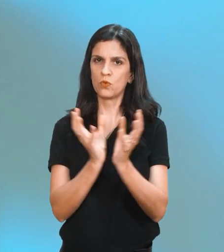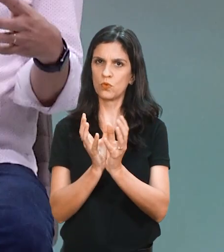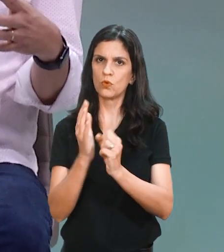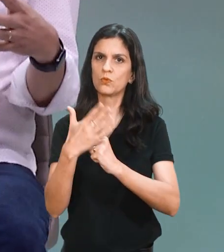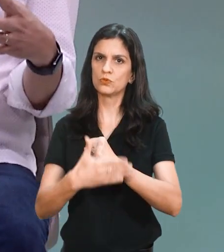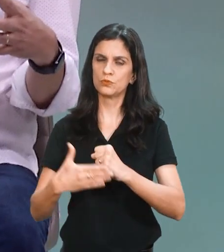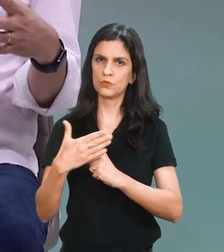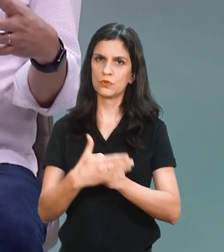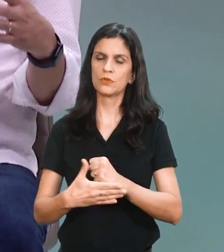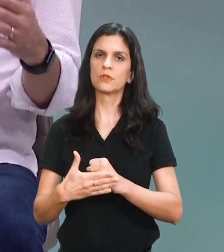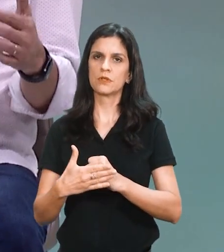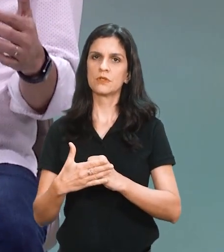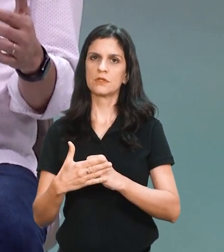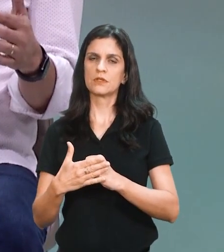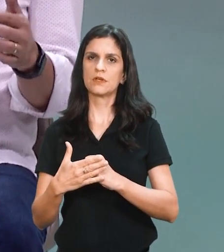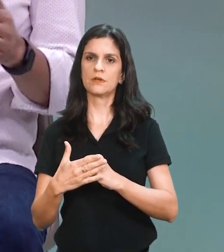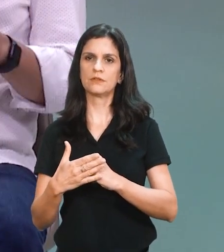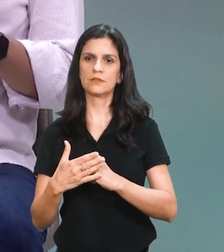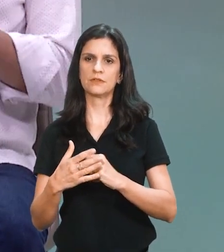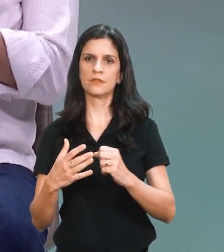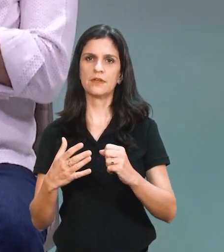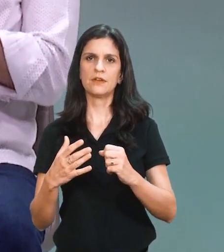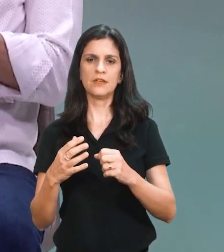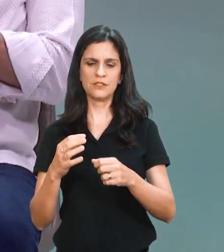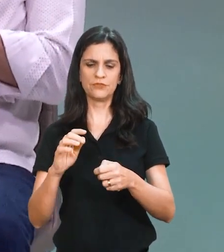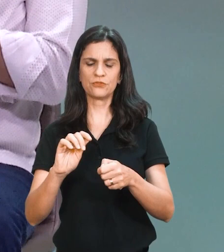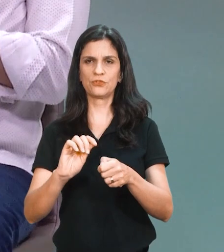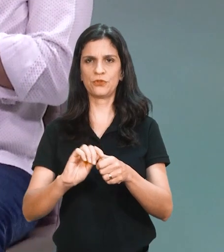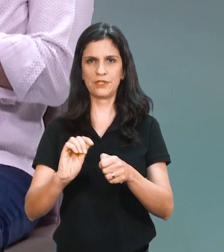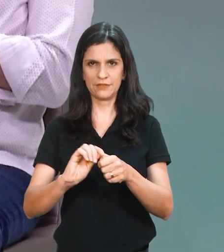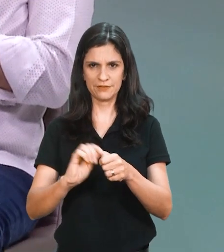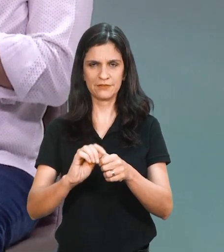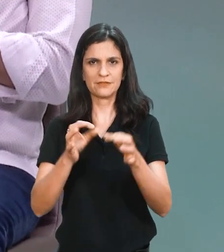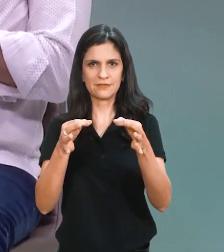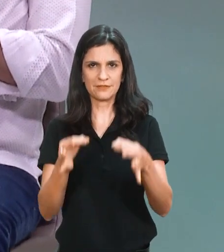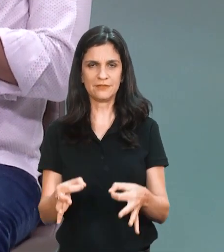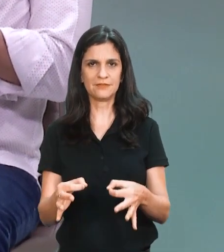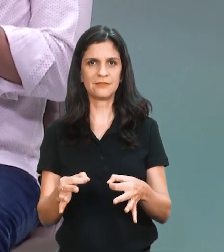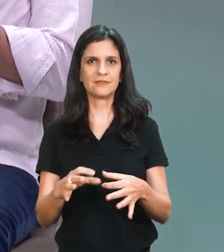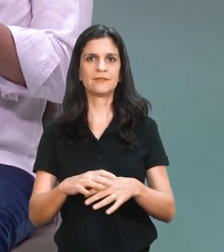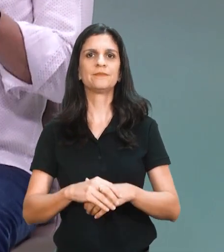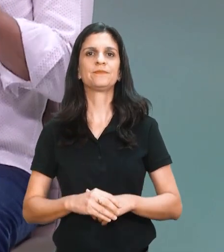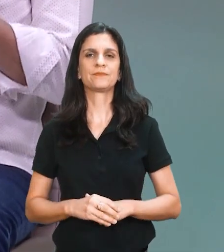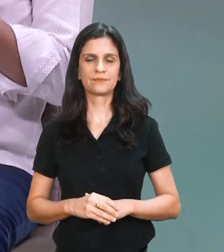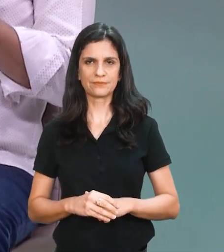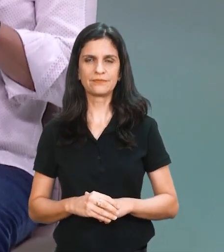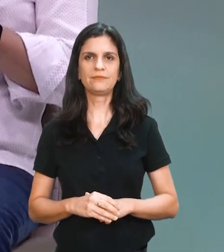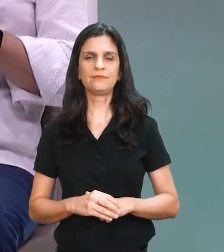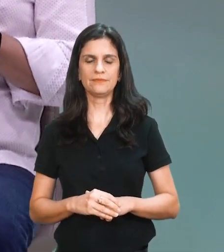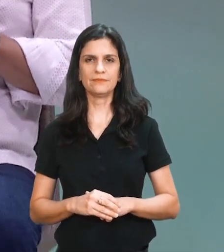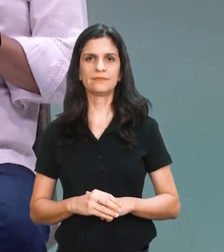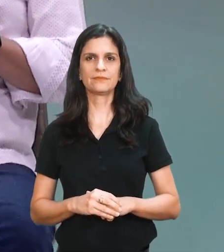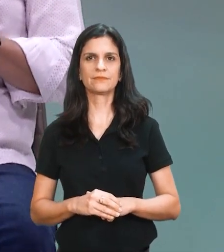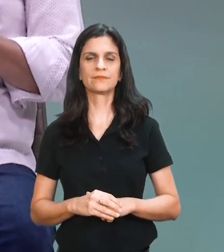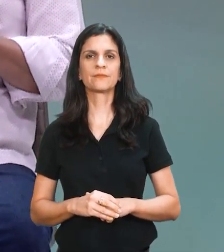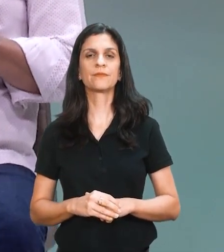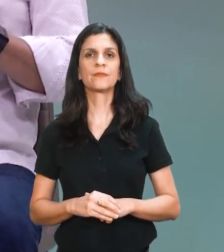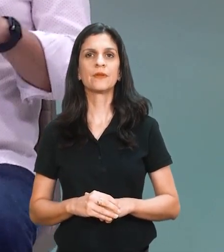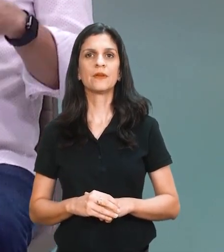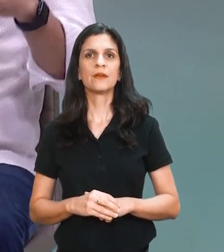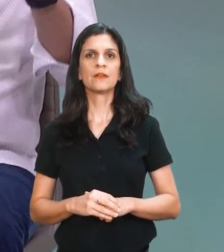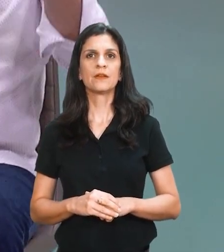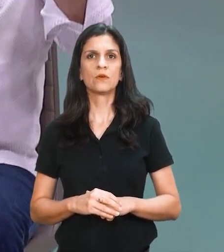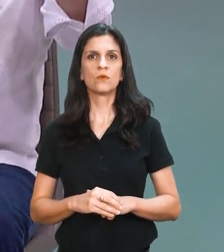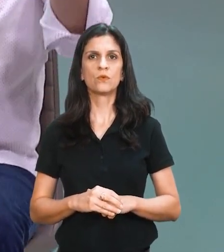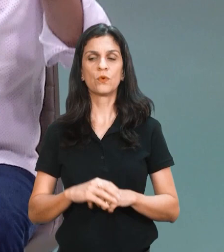rede de proteção ela funcione. Por exemplo, onde é o Conselho do Sul, na época do prefeito André